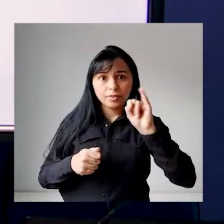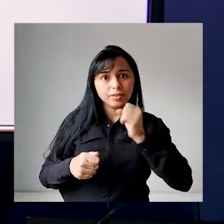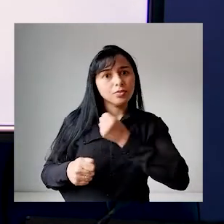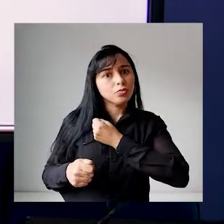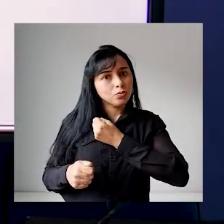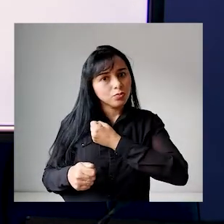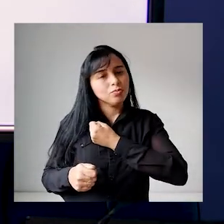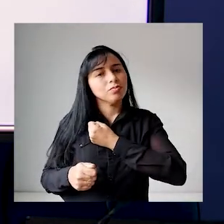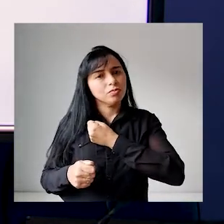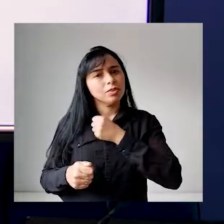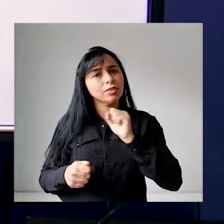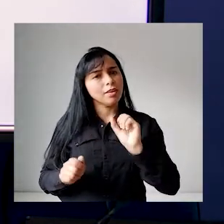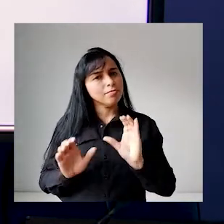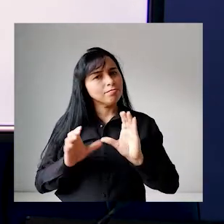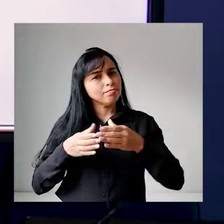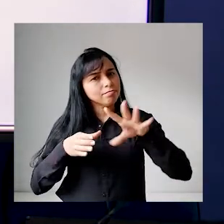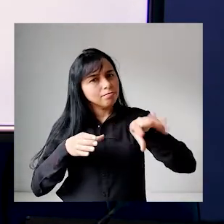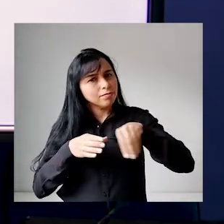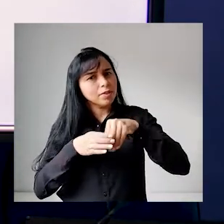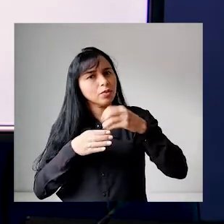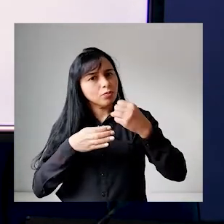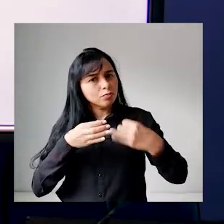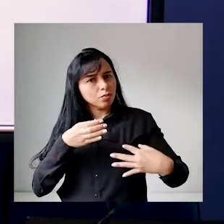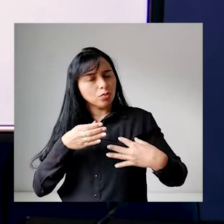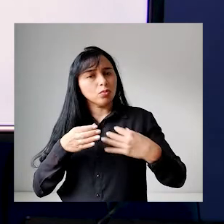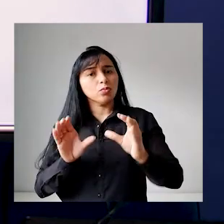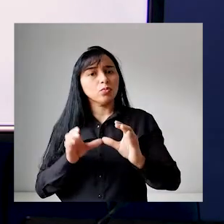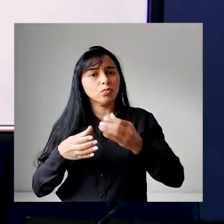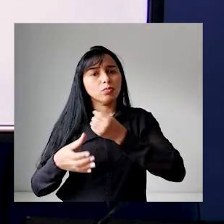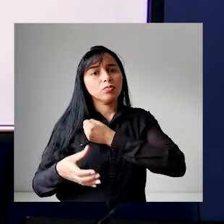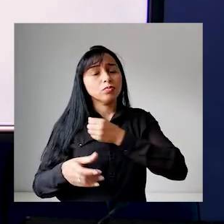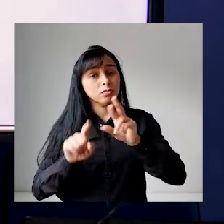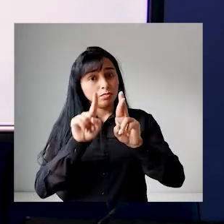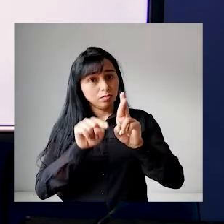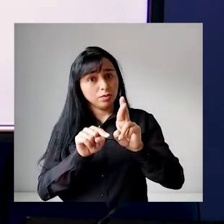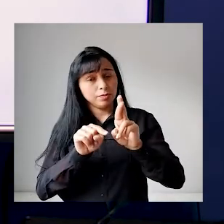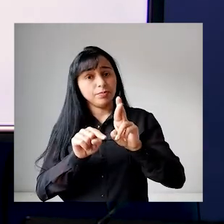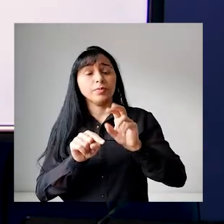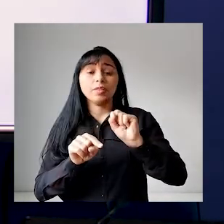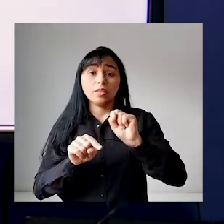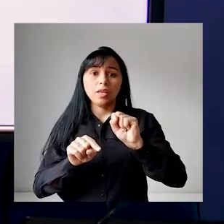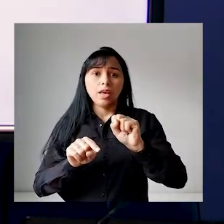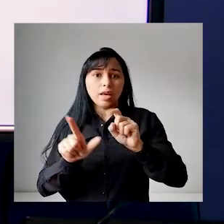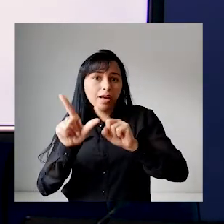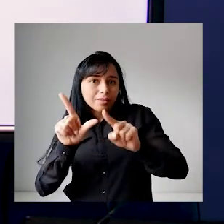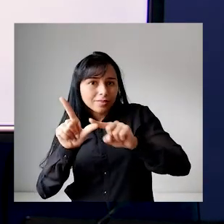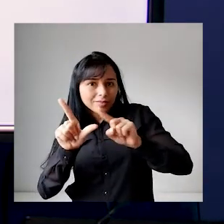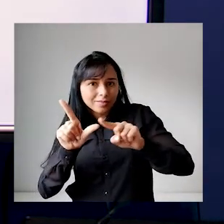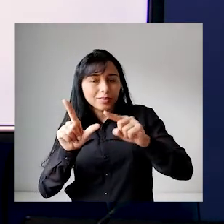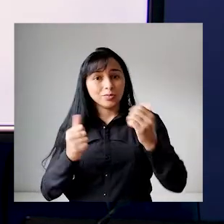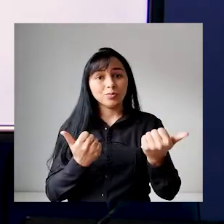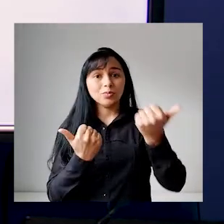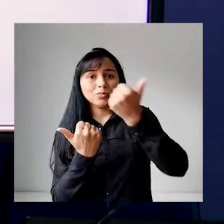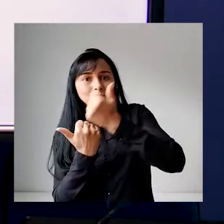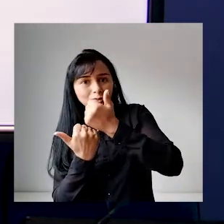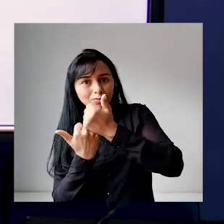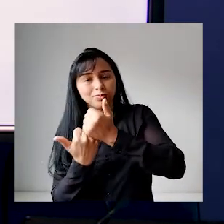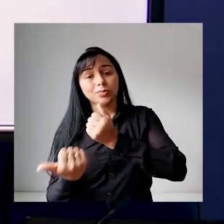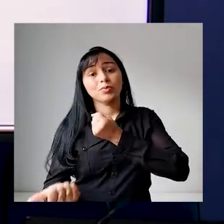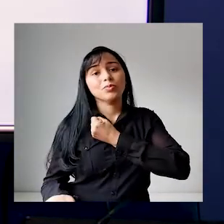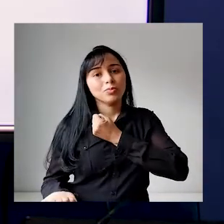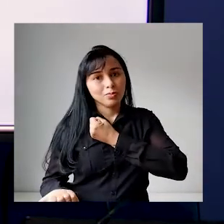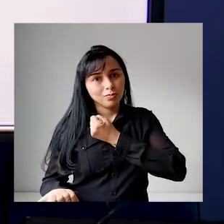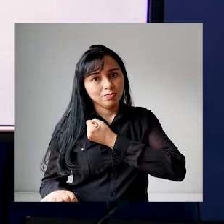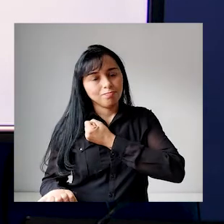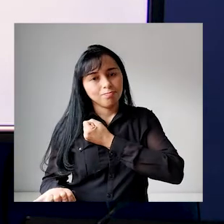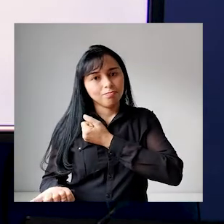dos números reais, essa expressão, quando essas letrinhas que estão aqui dentro assumir os valores que ele deu aqui em cima, e